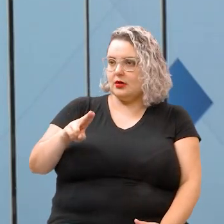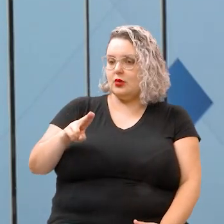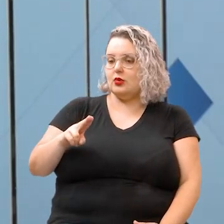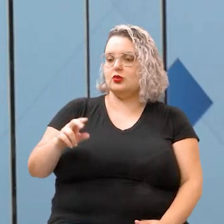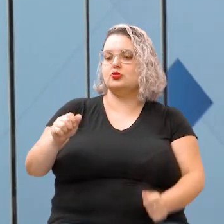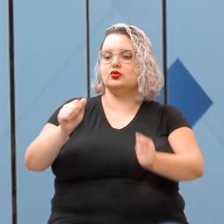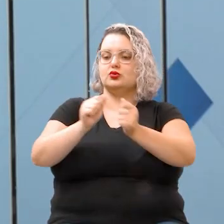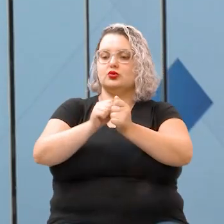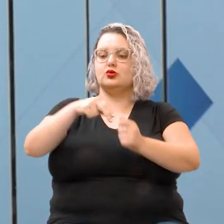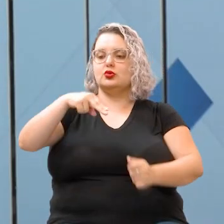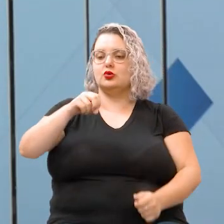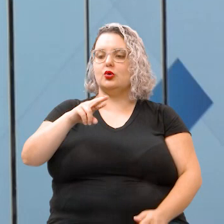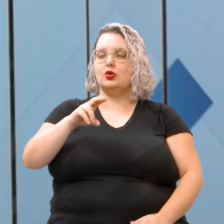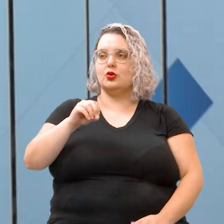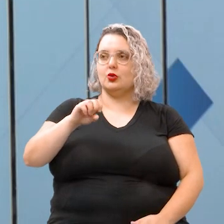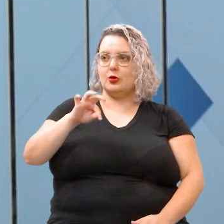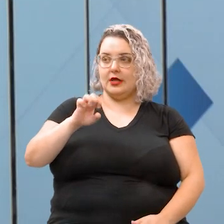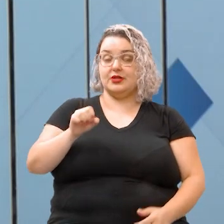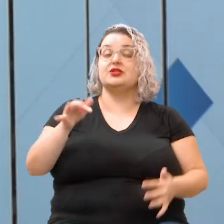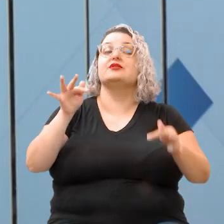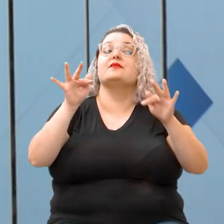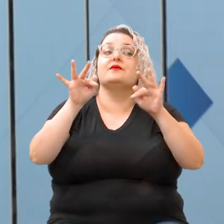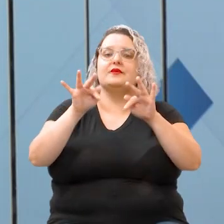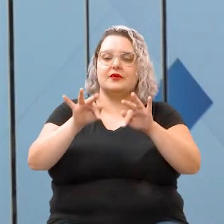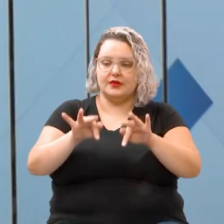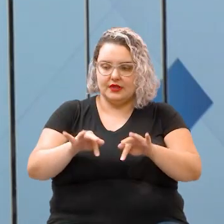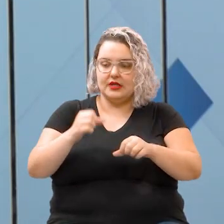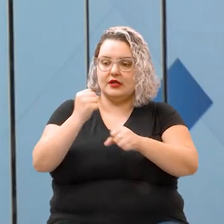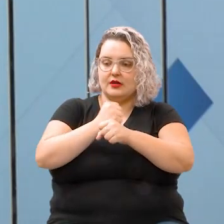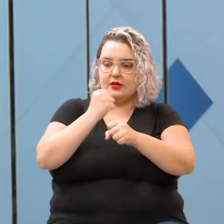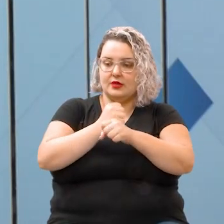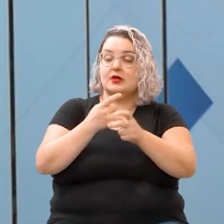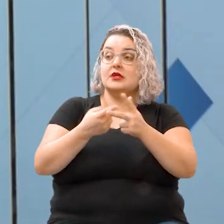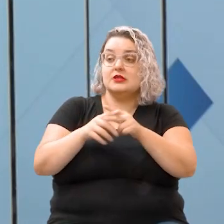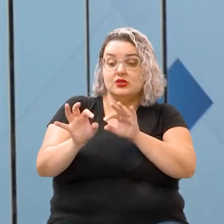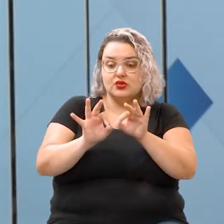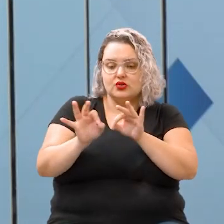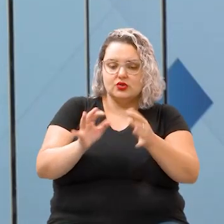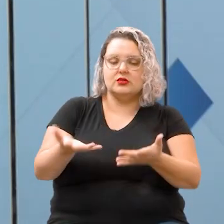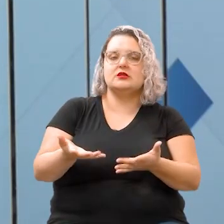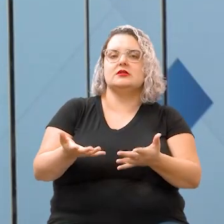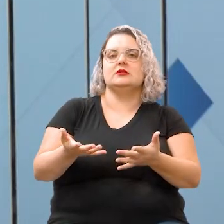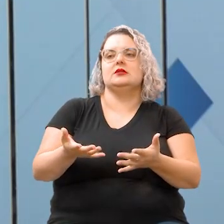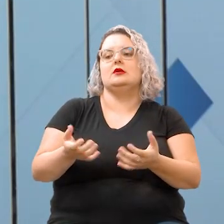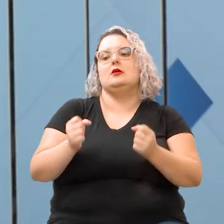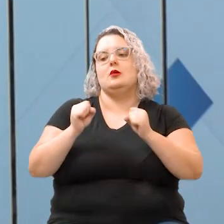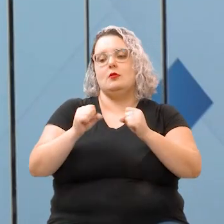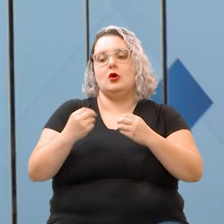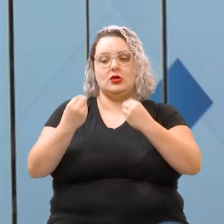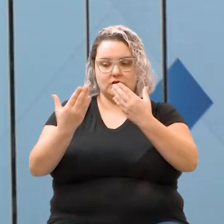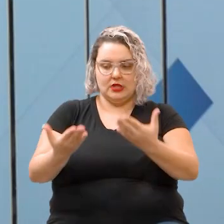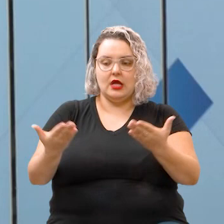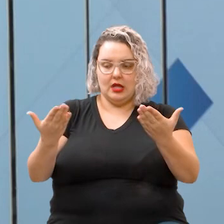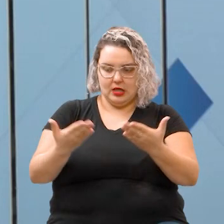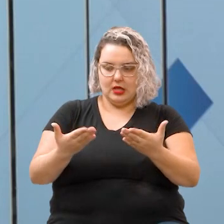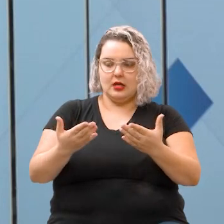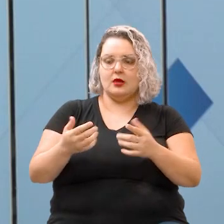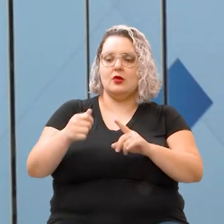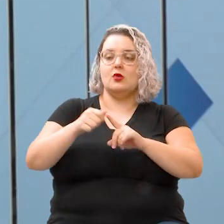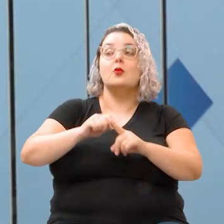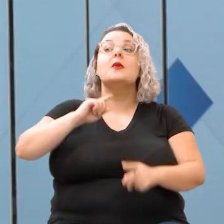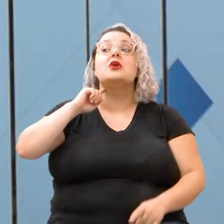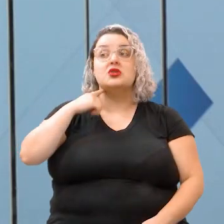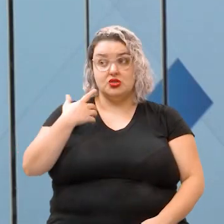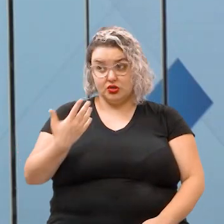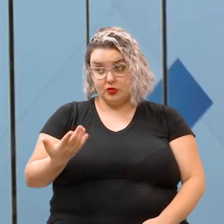Noroeste. Eu falo vai estar porque ele está finalizando, ele estava em obra, em reforma. está com a previsão aí de entrega agora em